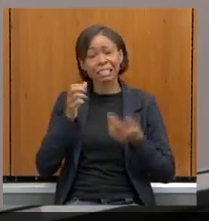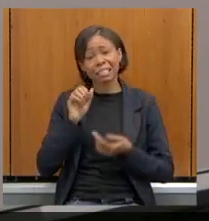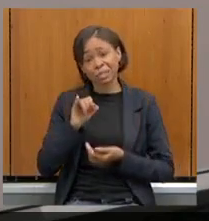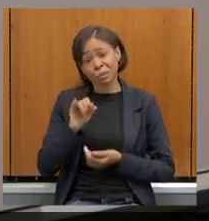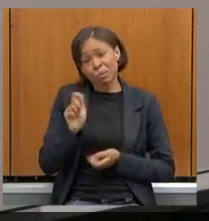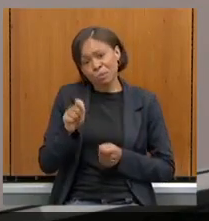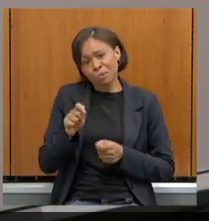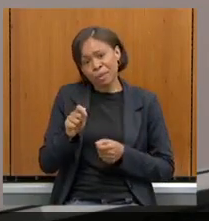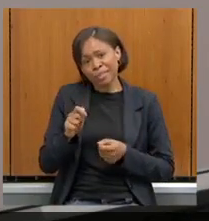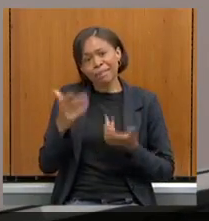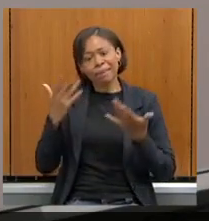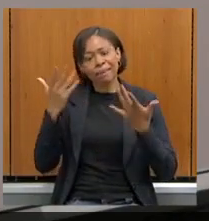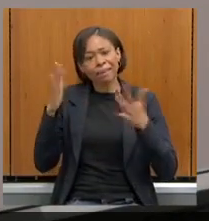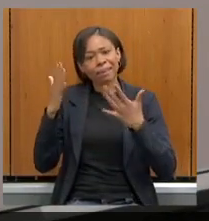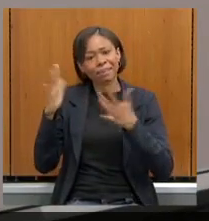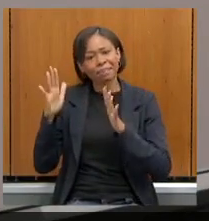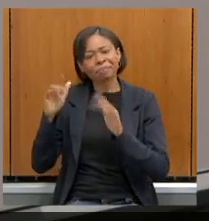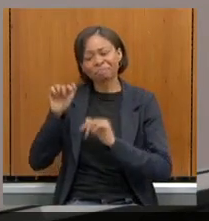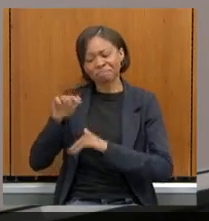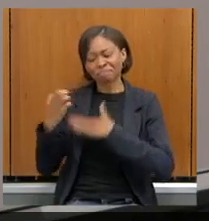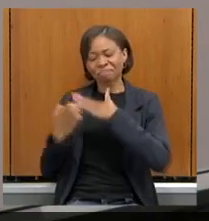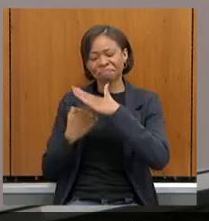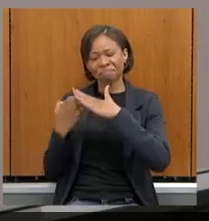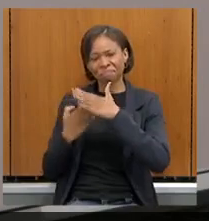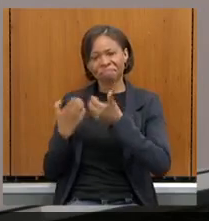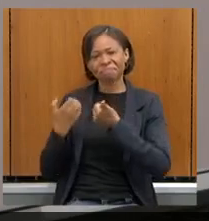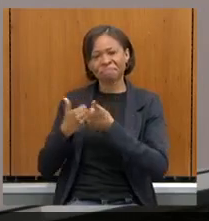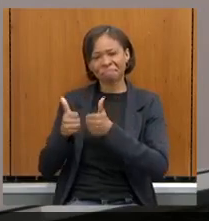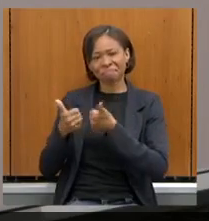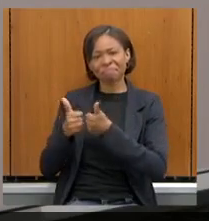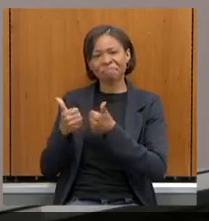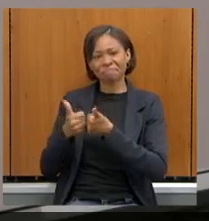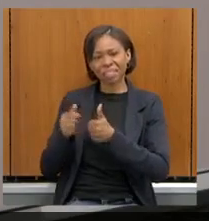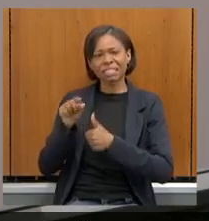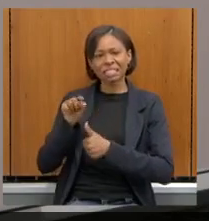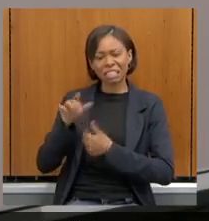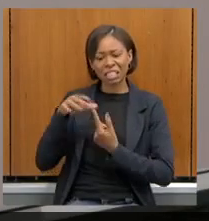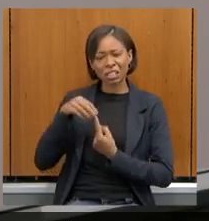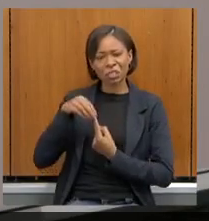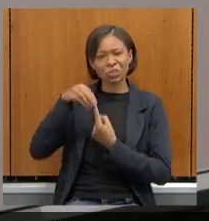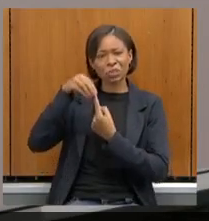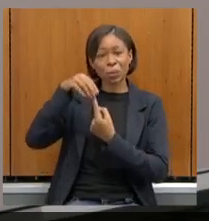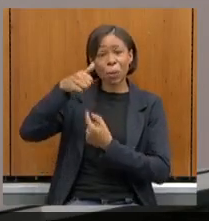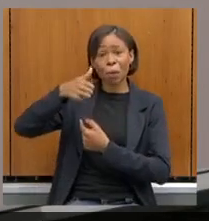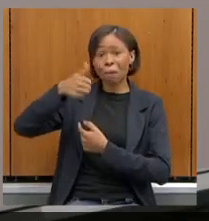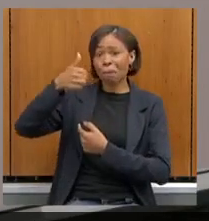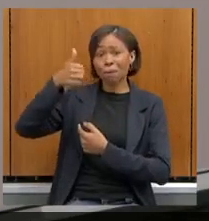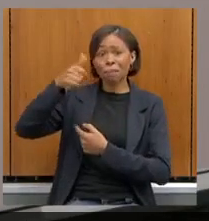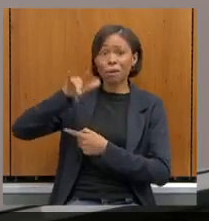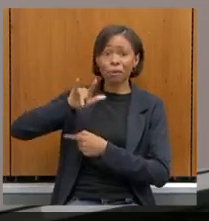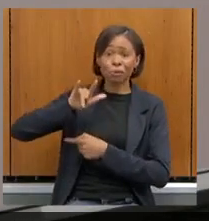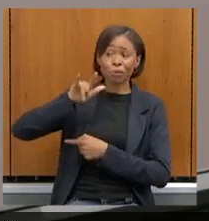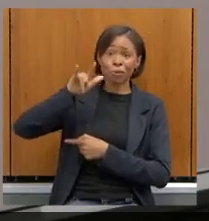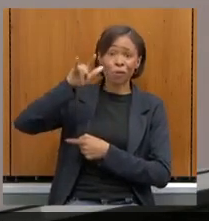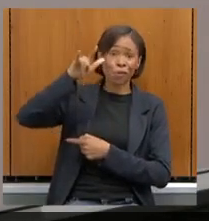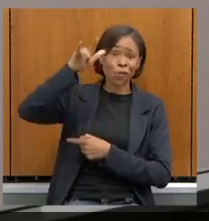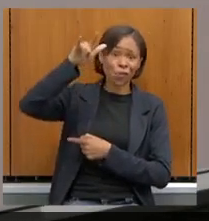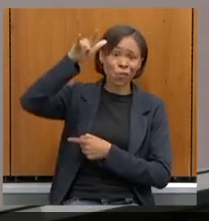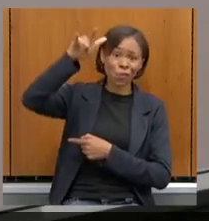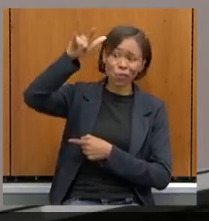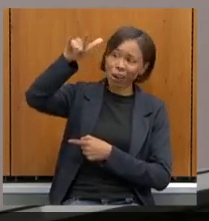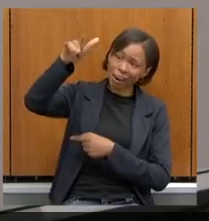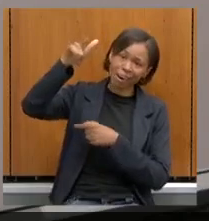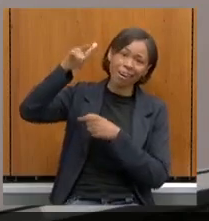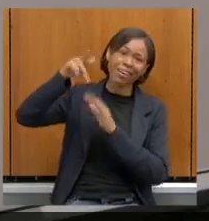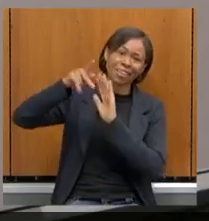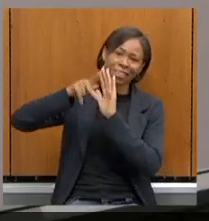Itapemirim, porque realmente escolhi Minas Gerais para o seu primeiro voo comercial, foi muito bom,